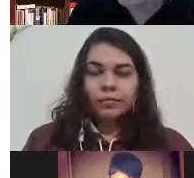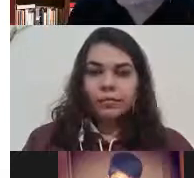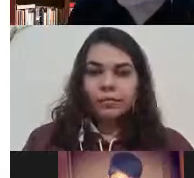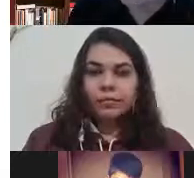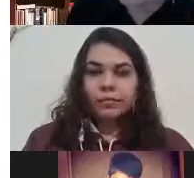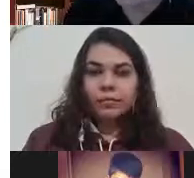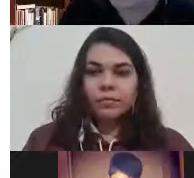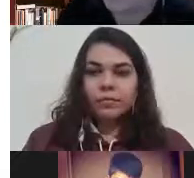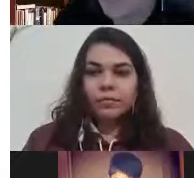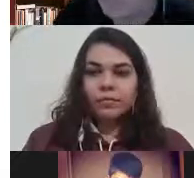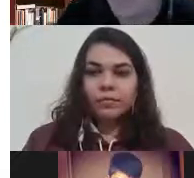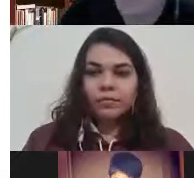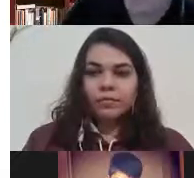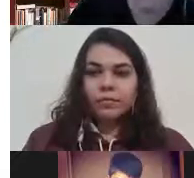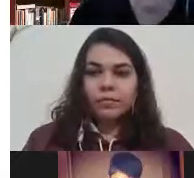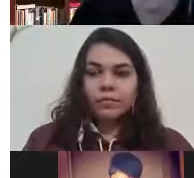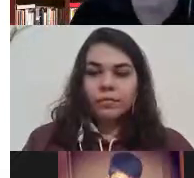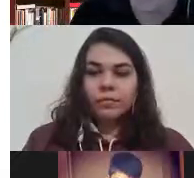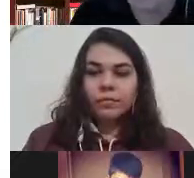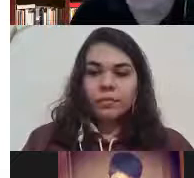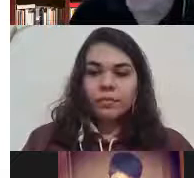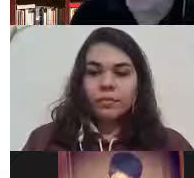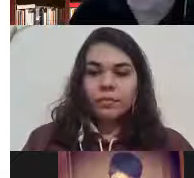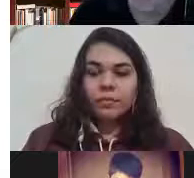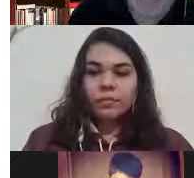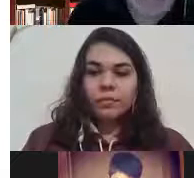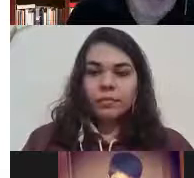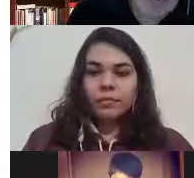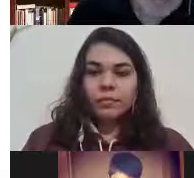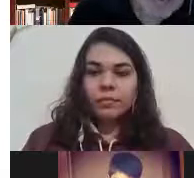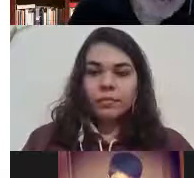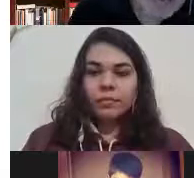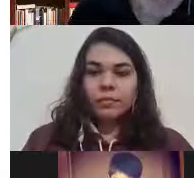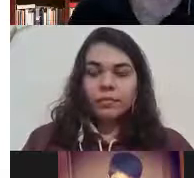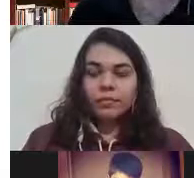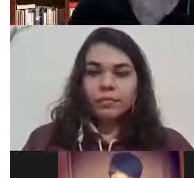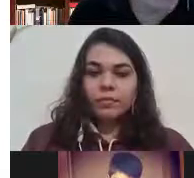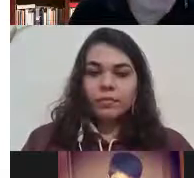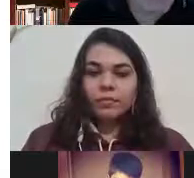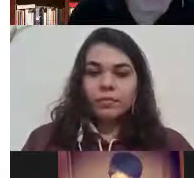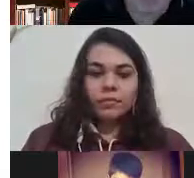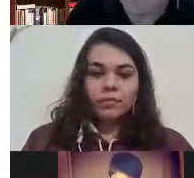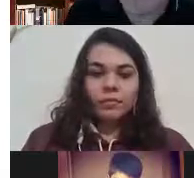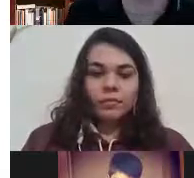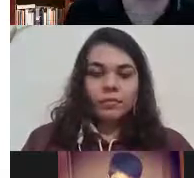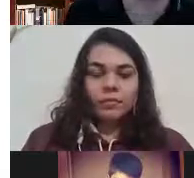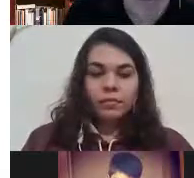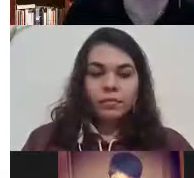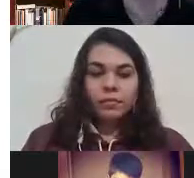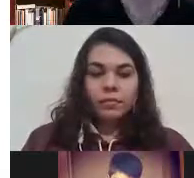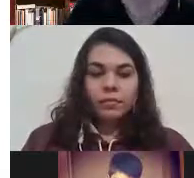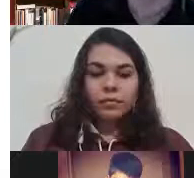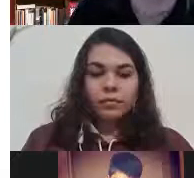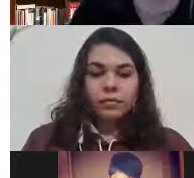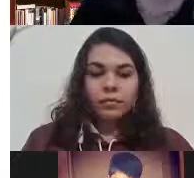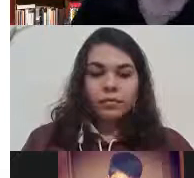do mercado é 6. Né? Você encontra em tamanhos menores e tal. E eles são em plástico reforçado com